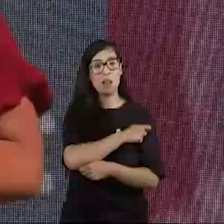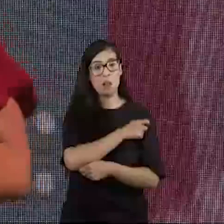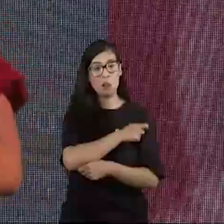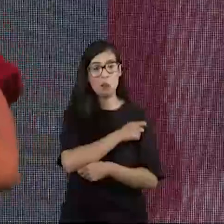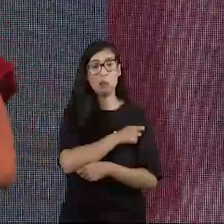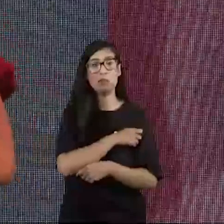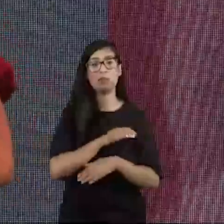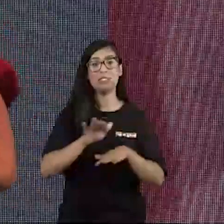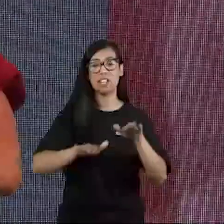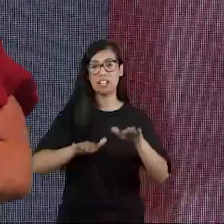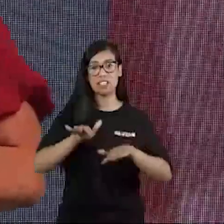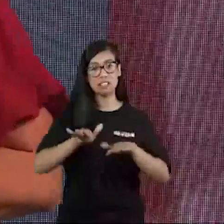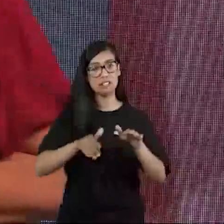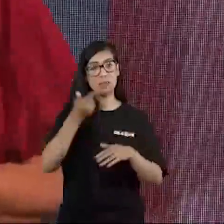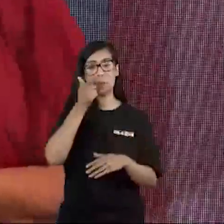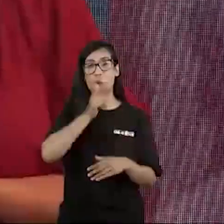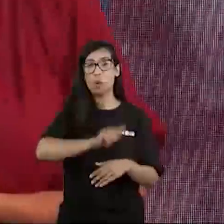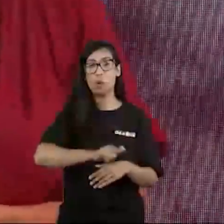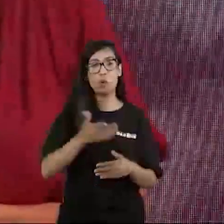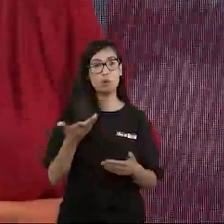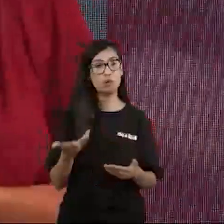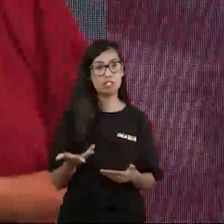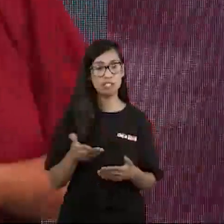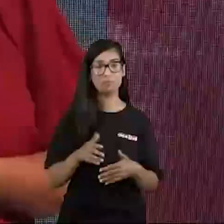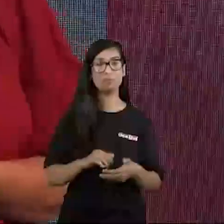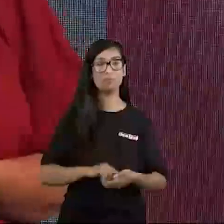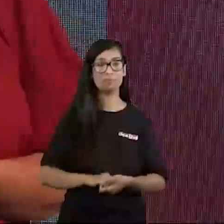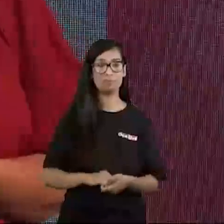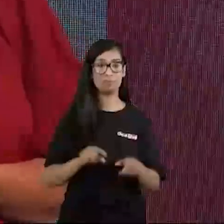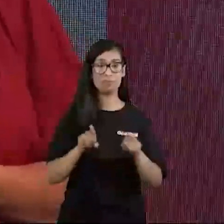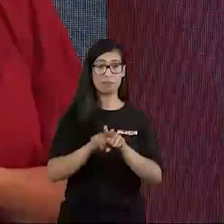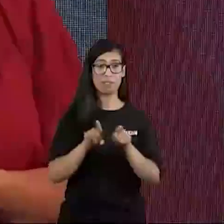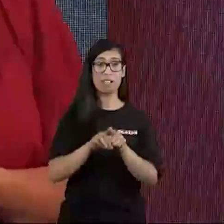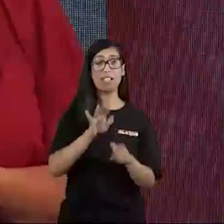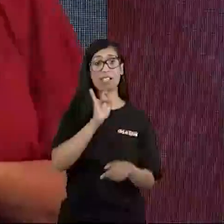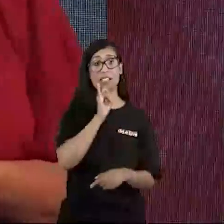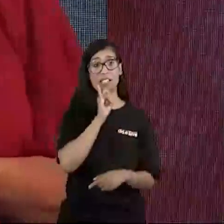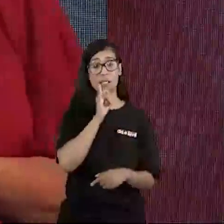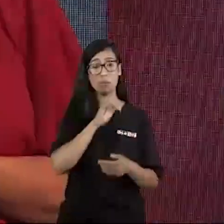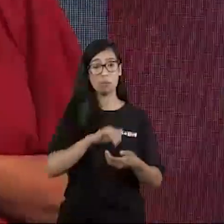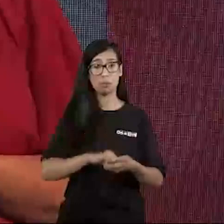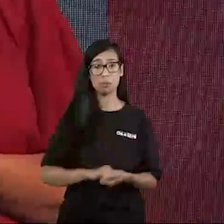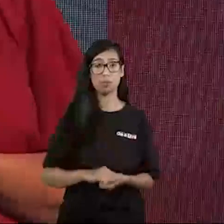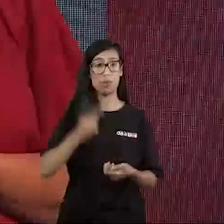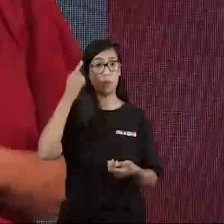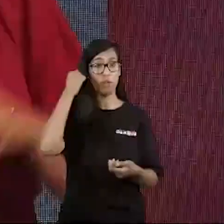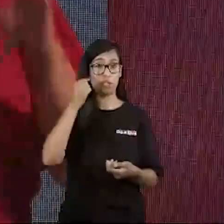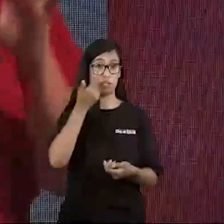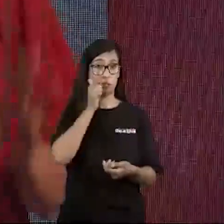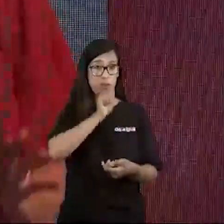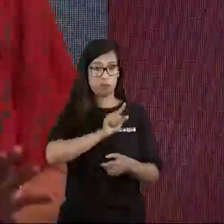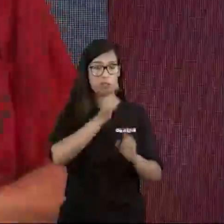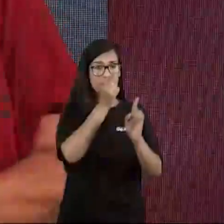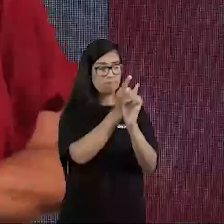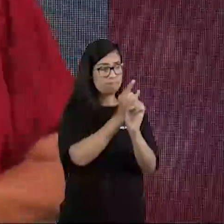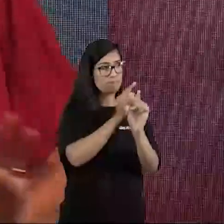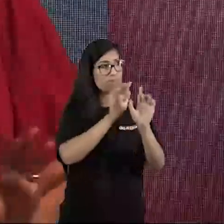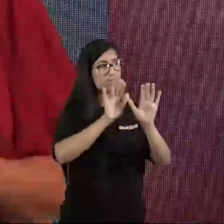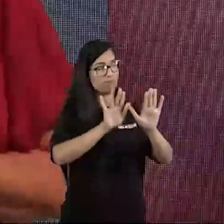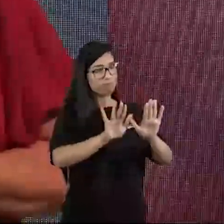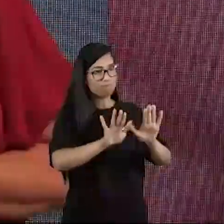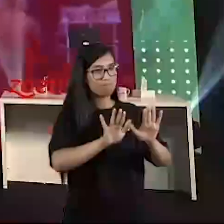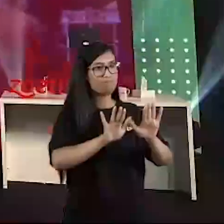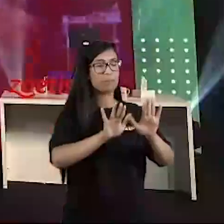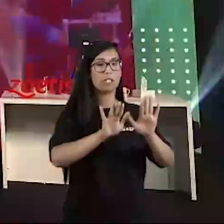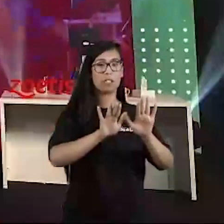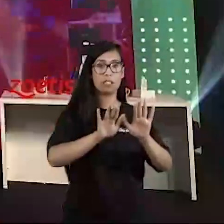mais malacésia, isso já caiu por terra. Na orelha você vai achar, na pele você não vai achar. Na pele íntegra, você não vai ficar